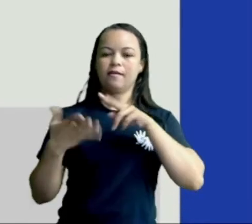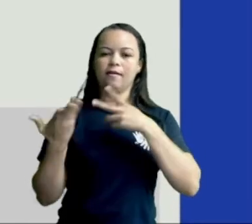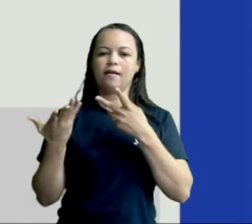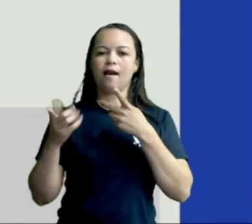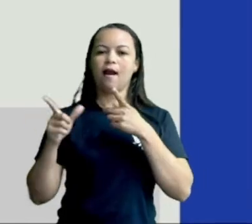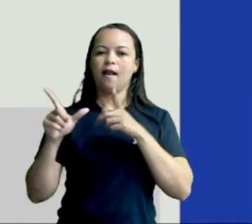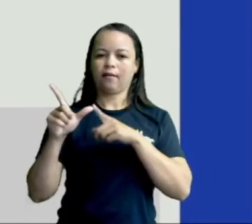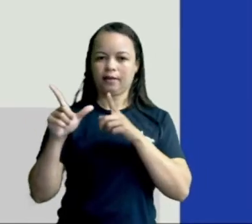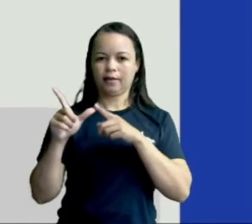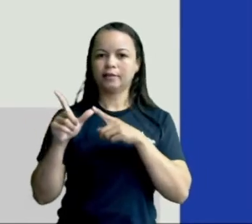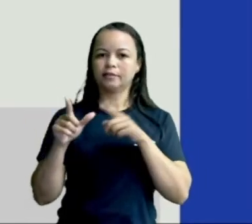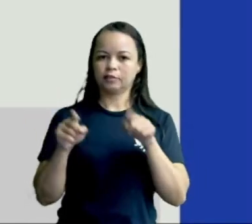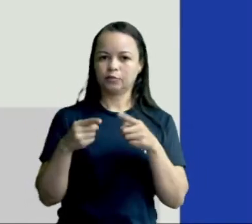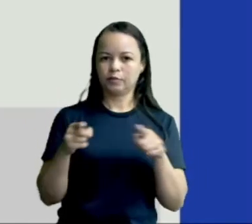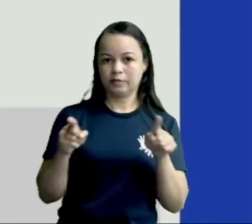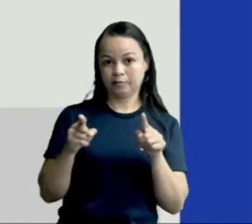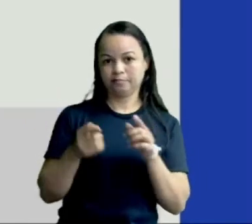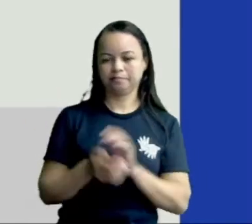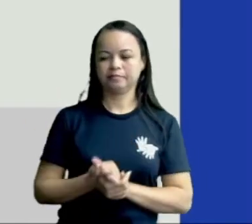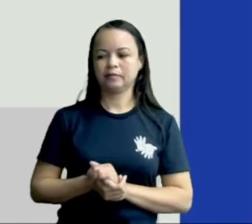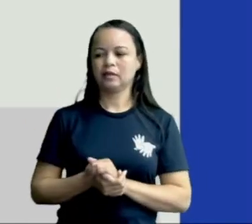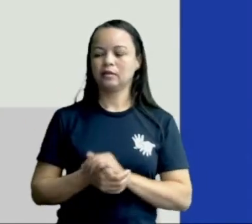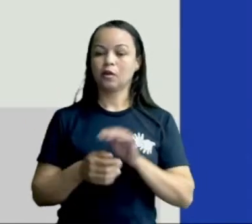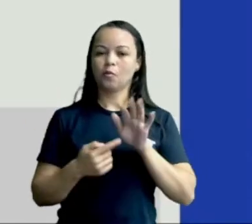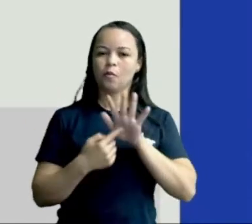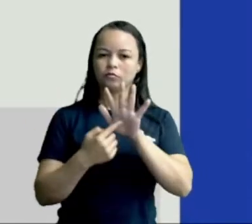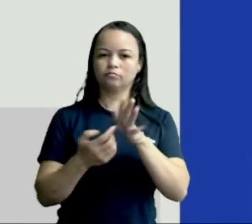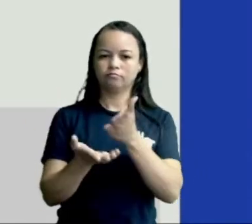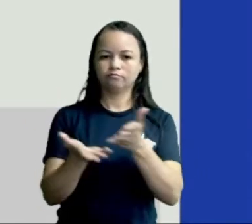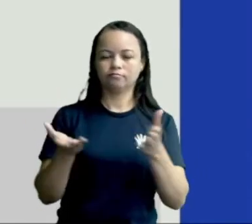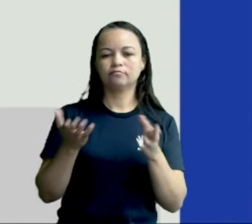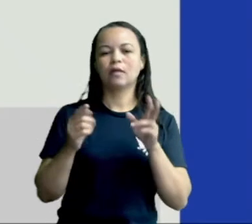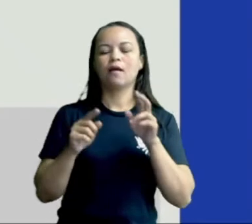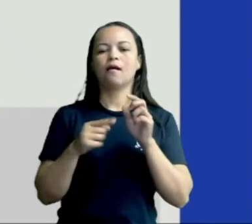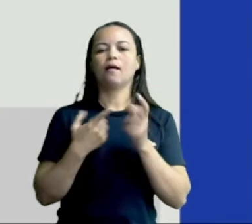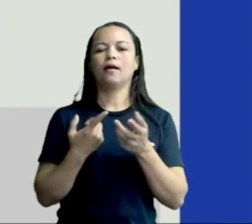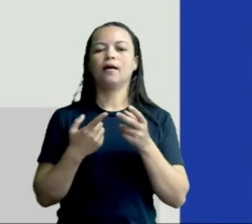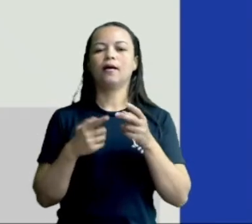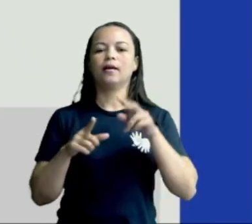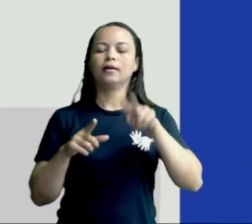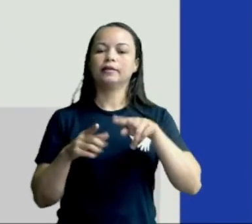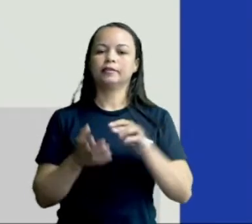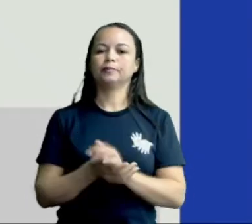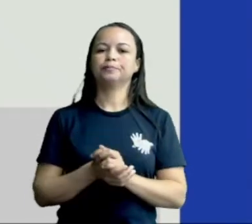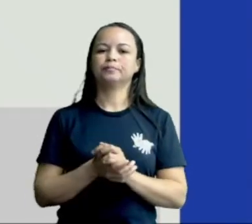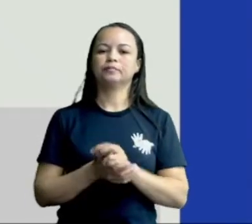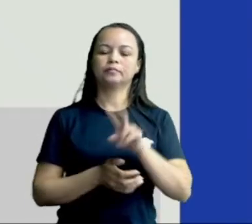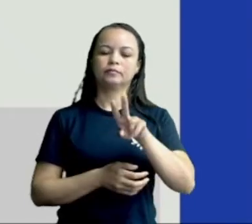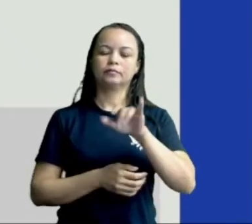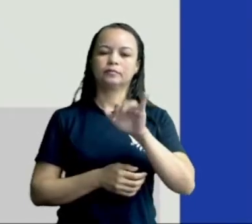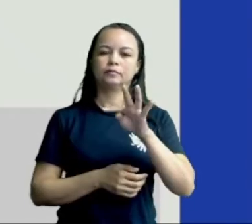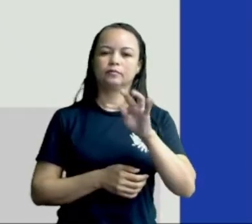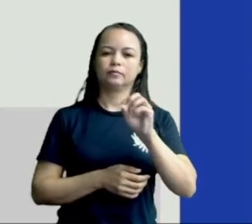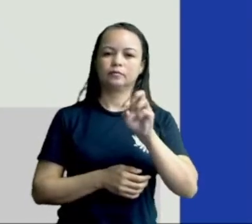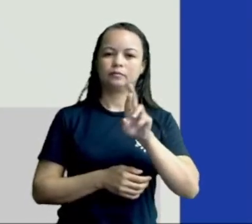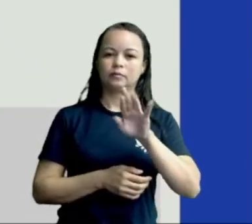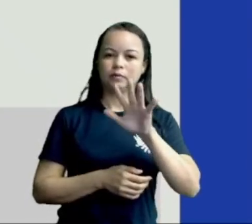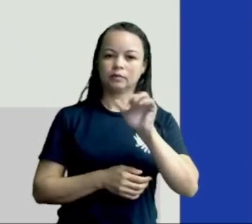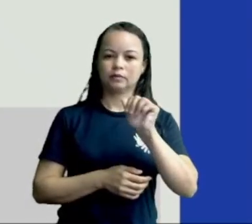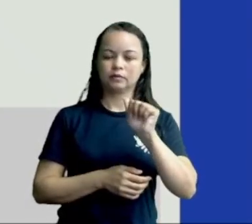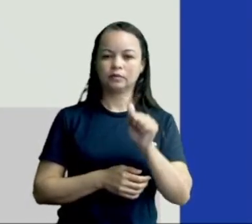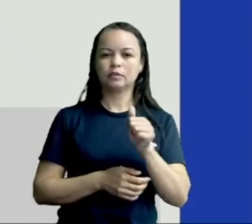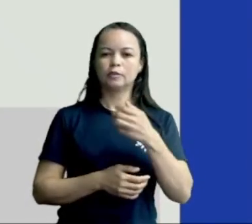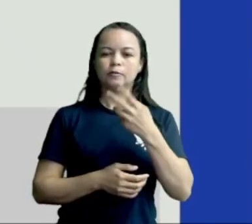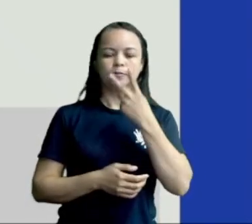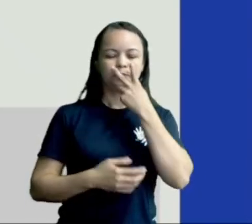só, aqui eu trouxe para vocês a letra, certo? Vitória, o nome teu somente encerra o